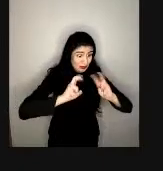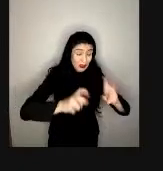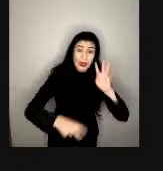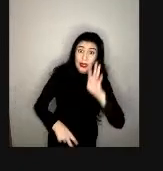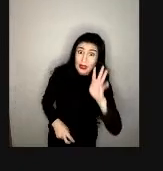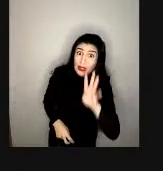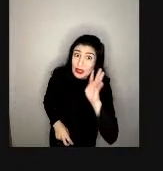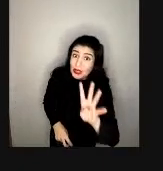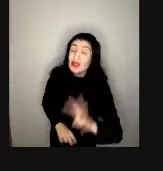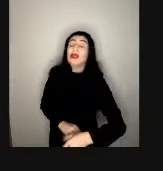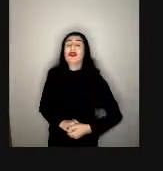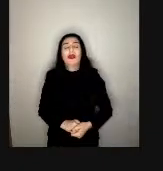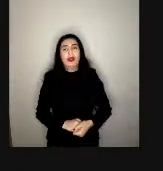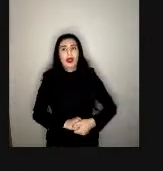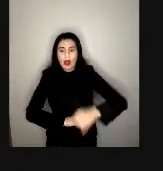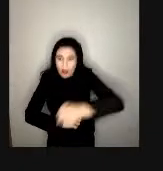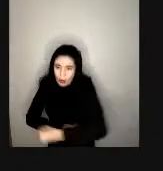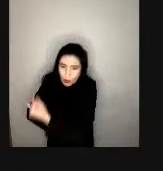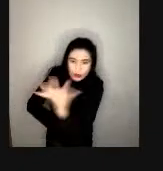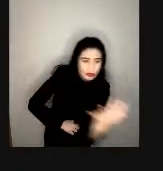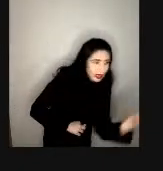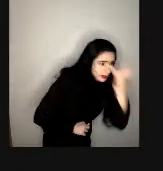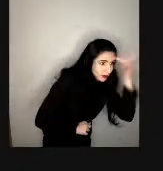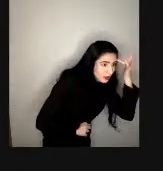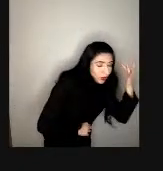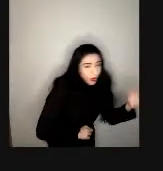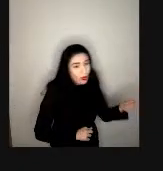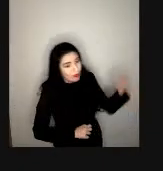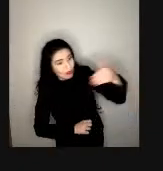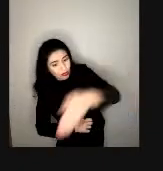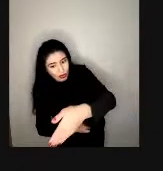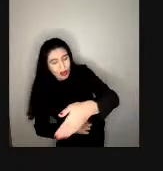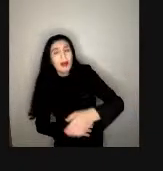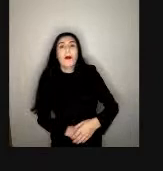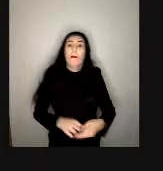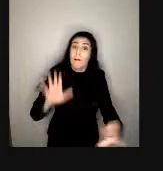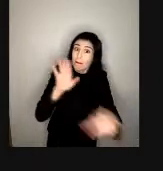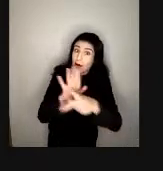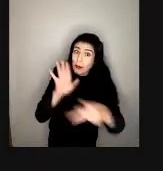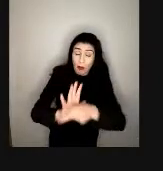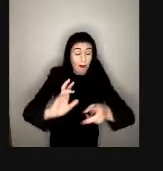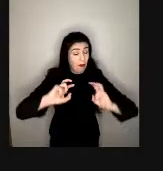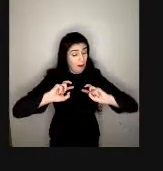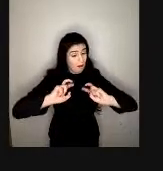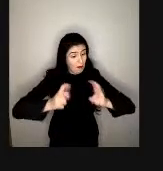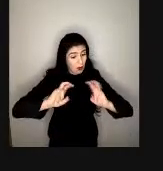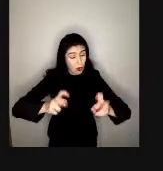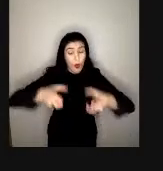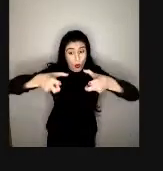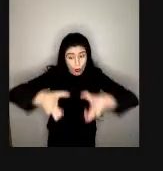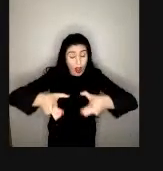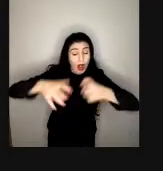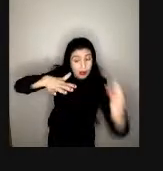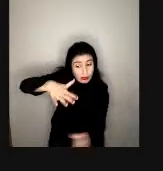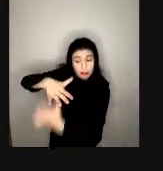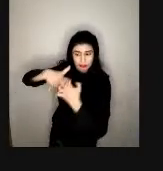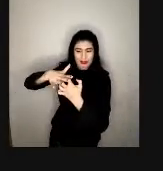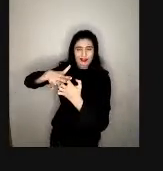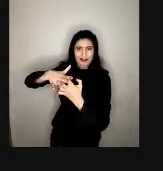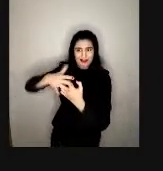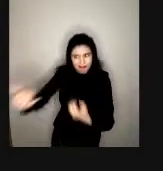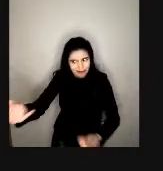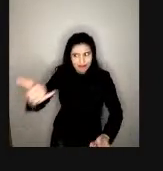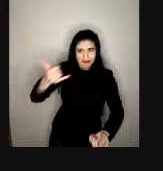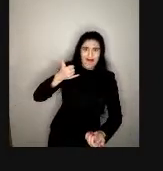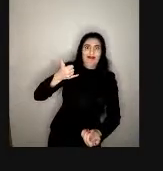visitantes, quem nos passou foi o próprio metrô, então não fomos nós que inventamos, né? E agora, então, a gente fala da